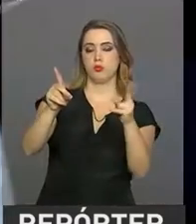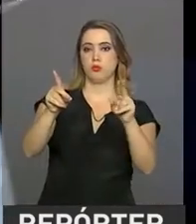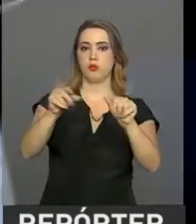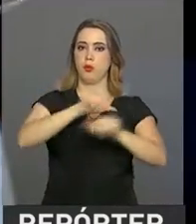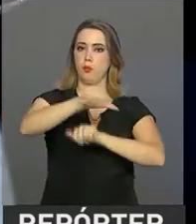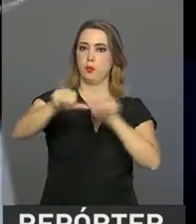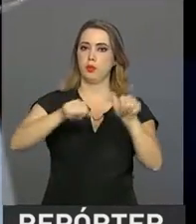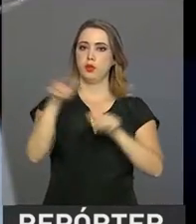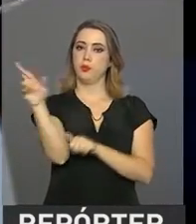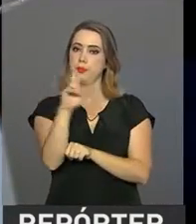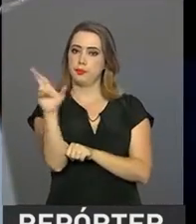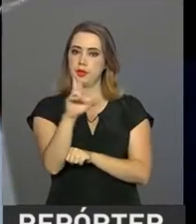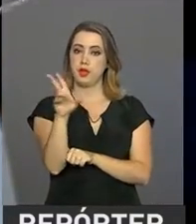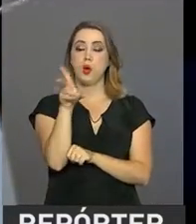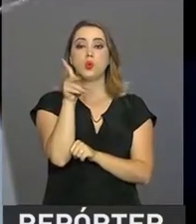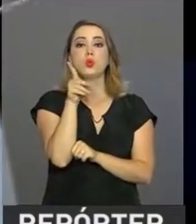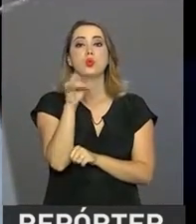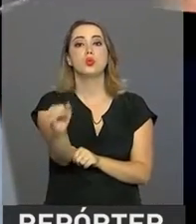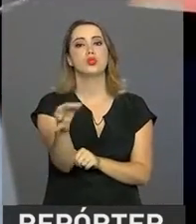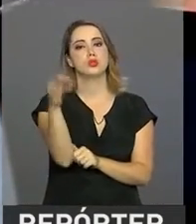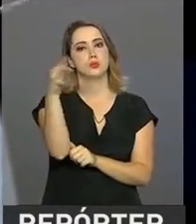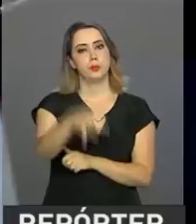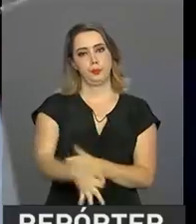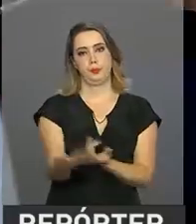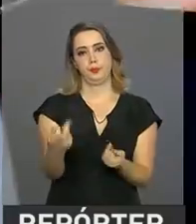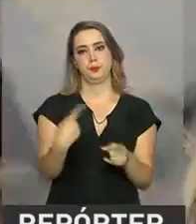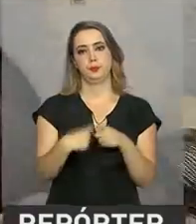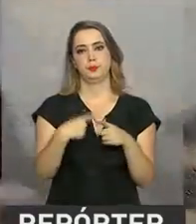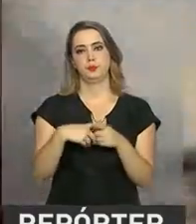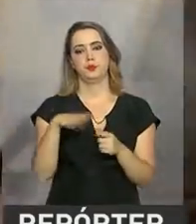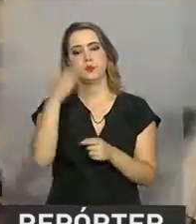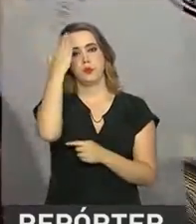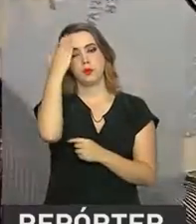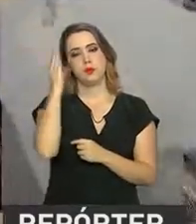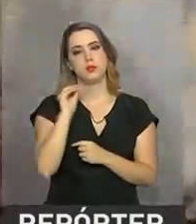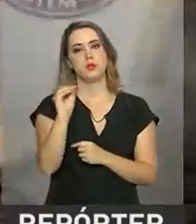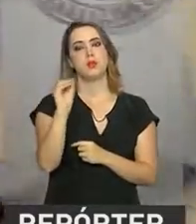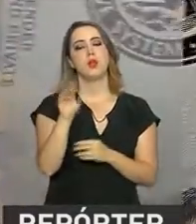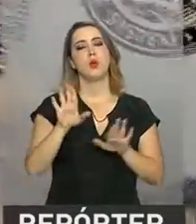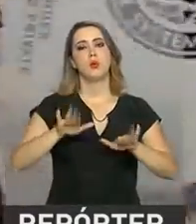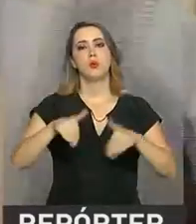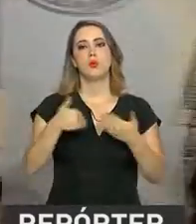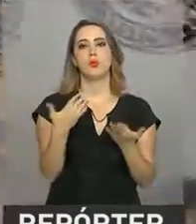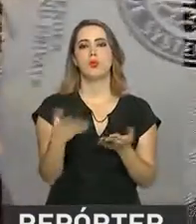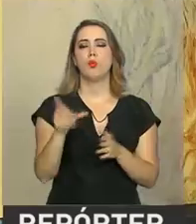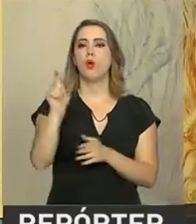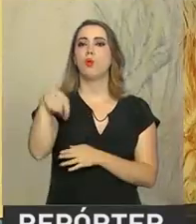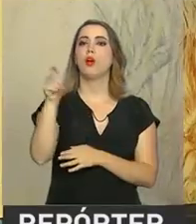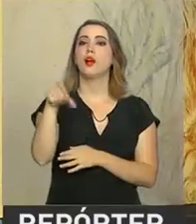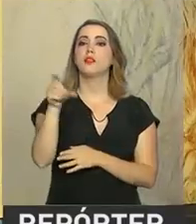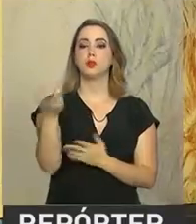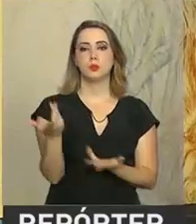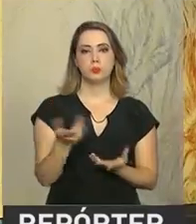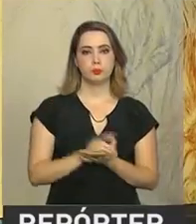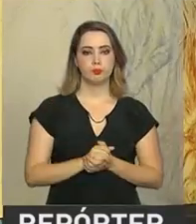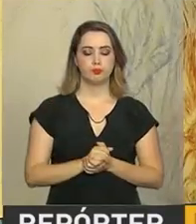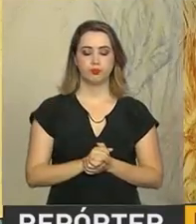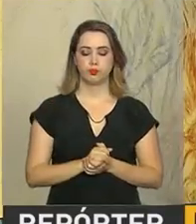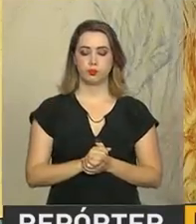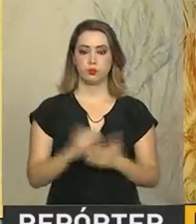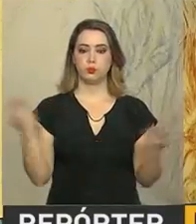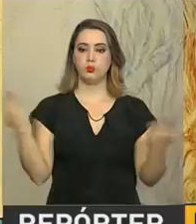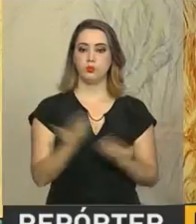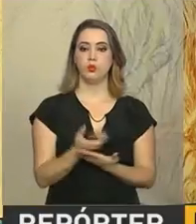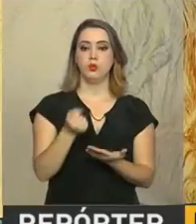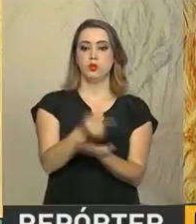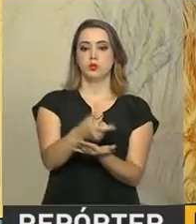adoção do novo sistema depende das operadoras de cartão que não são obrigadas a fornecer o serviço hoje é quando é feito